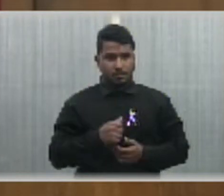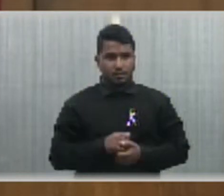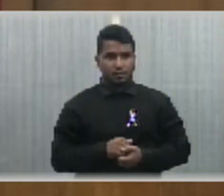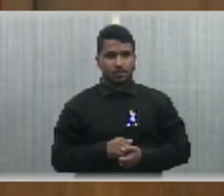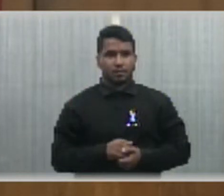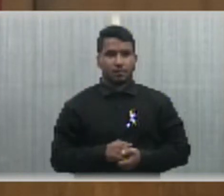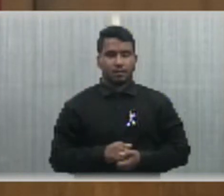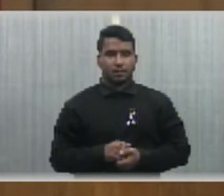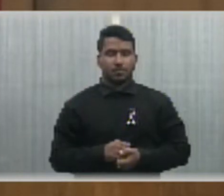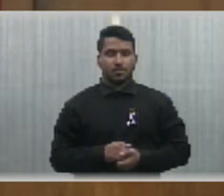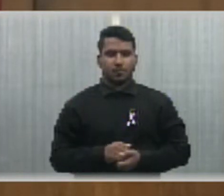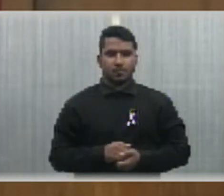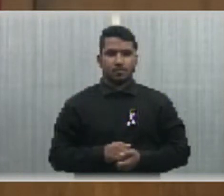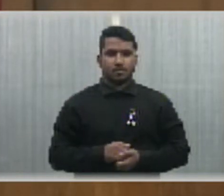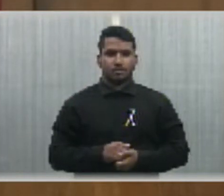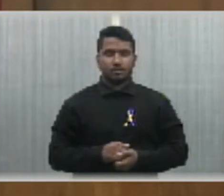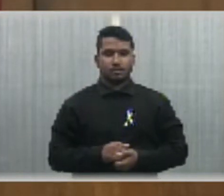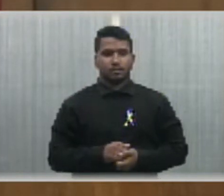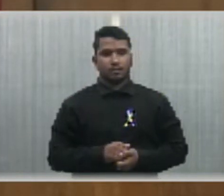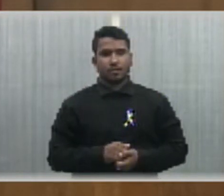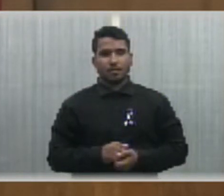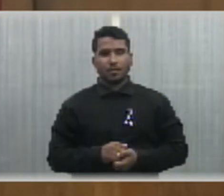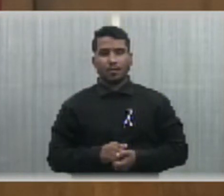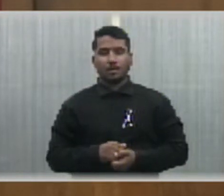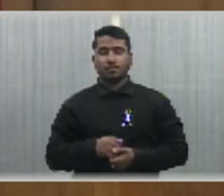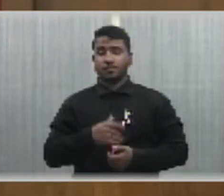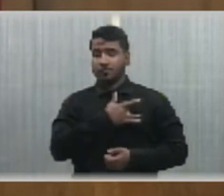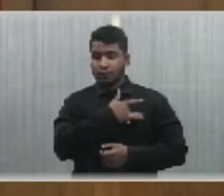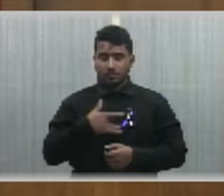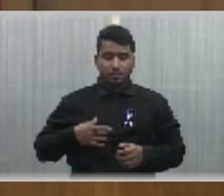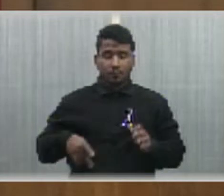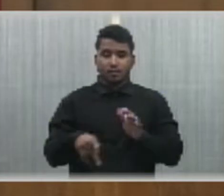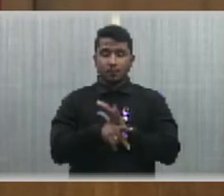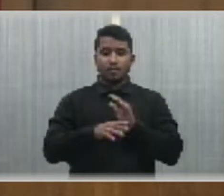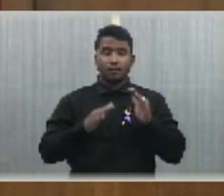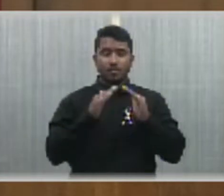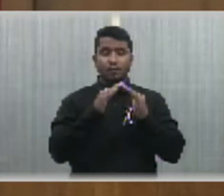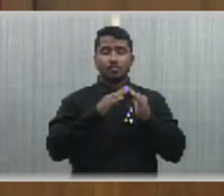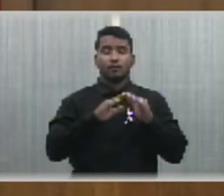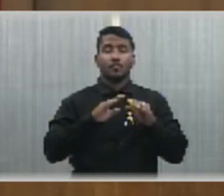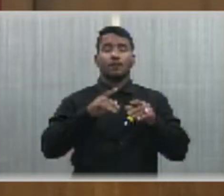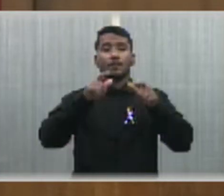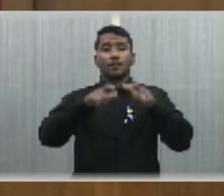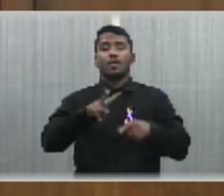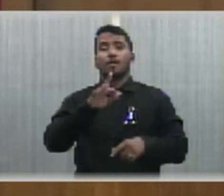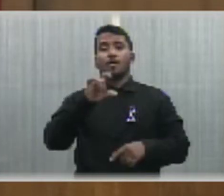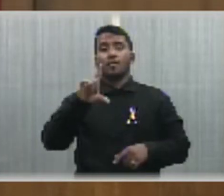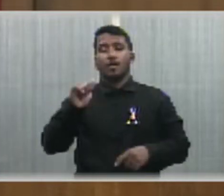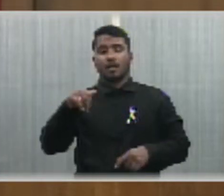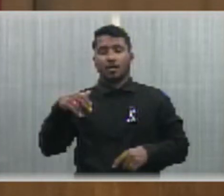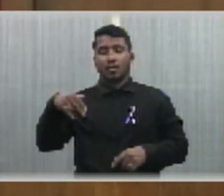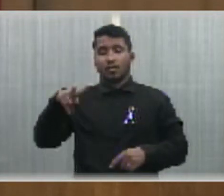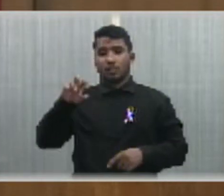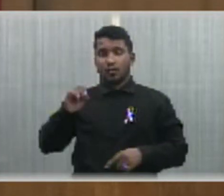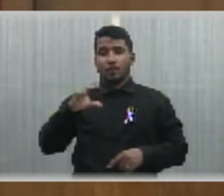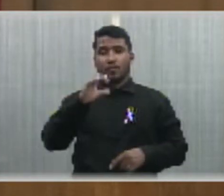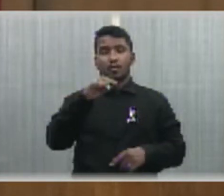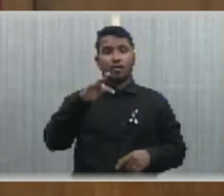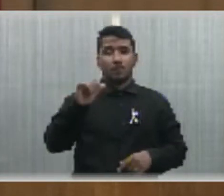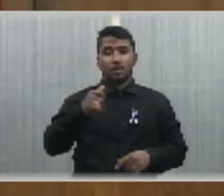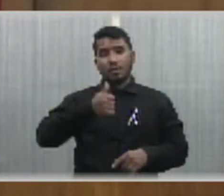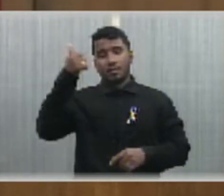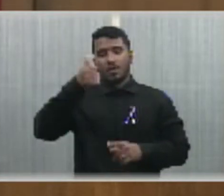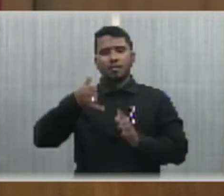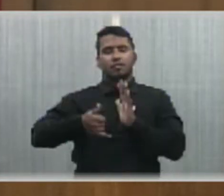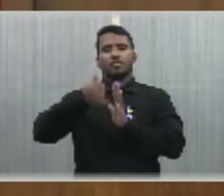nas condições de salubridade dos moradores da Vila Nova Conquista. Grande expediente. O